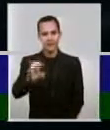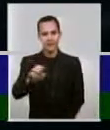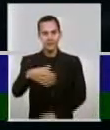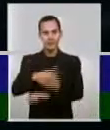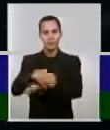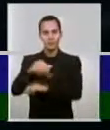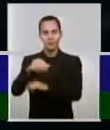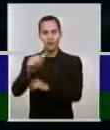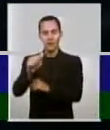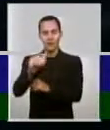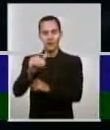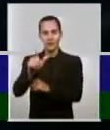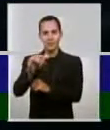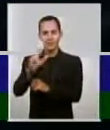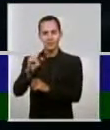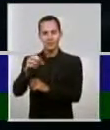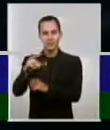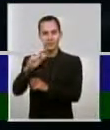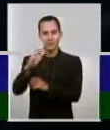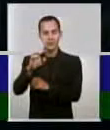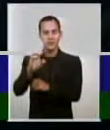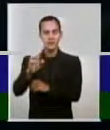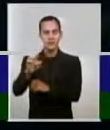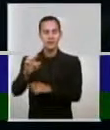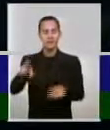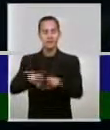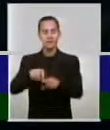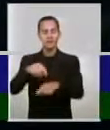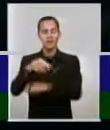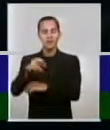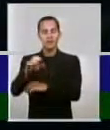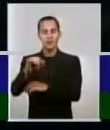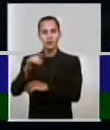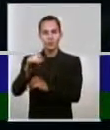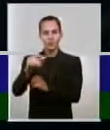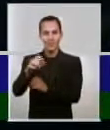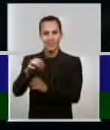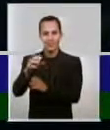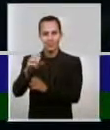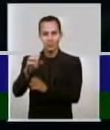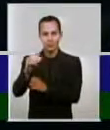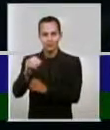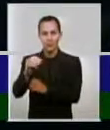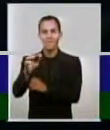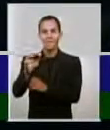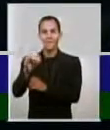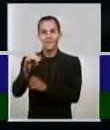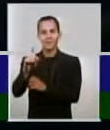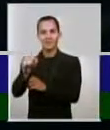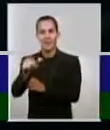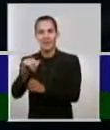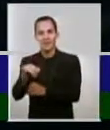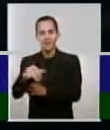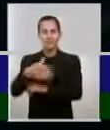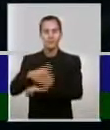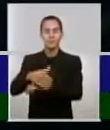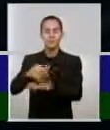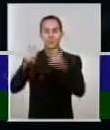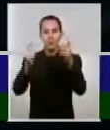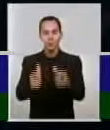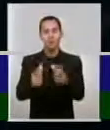rua Alicerce, Avenida Rigoletto Fidali, rua Maria Conceição de Lima, Avenida Roquete Fidali,